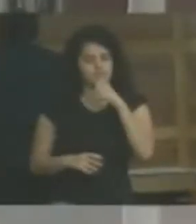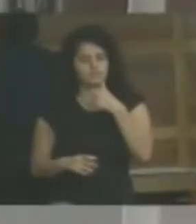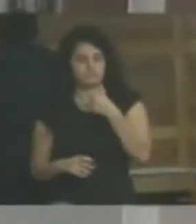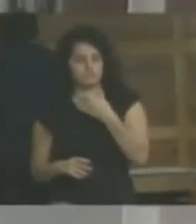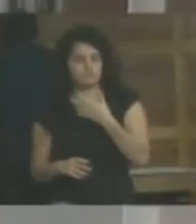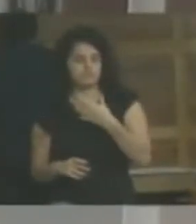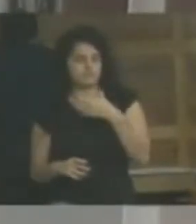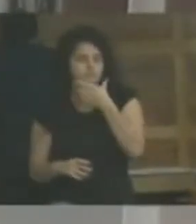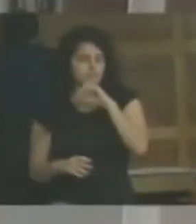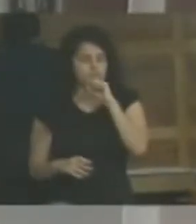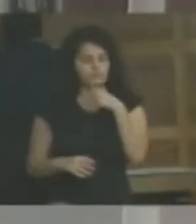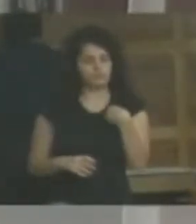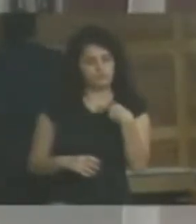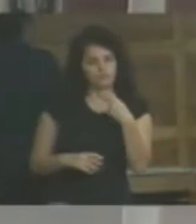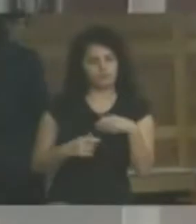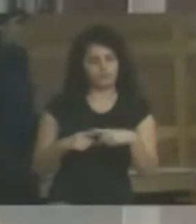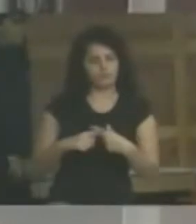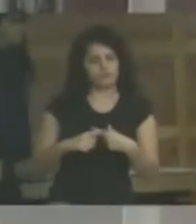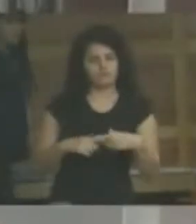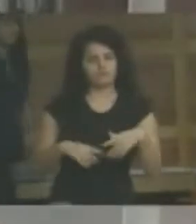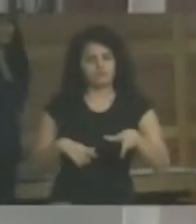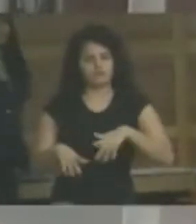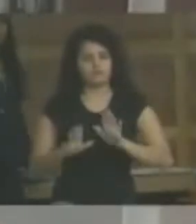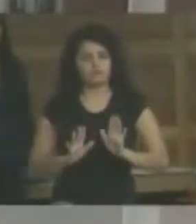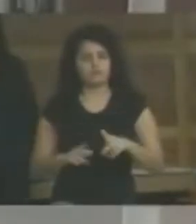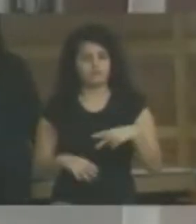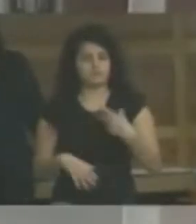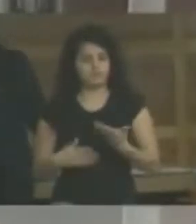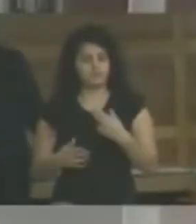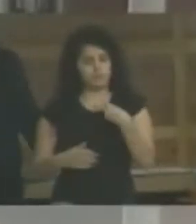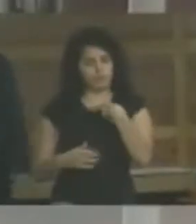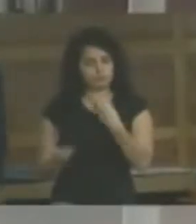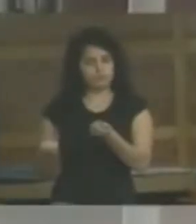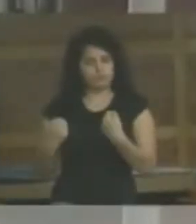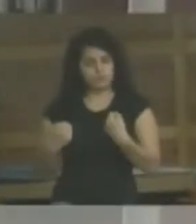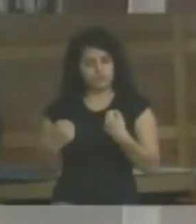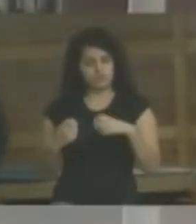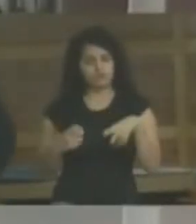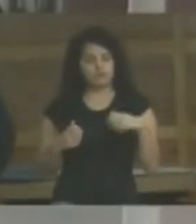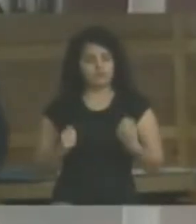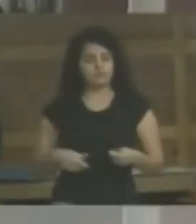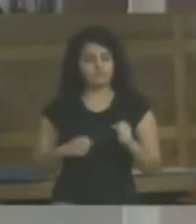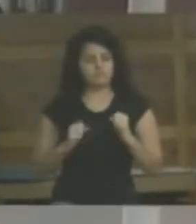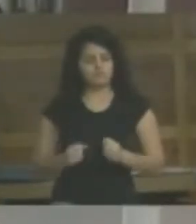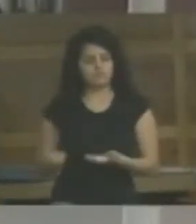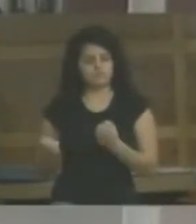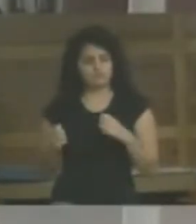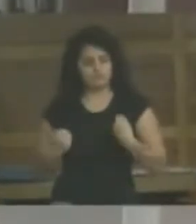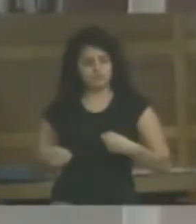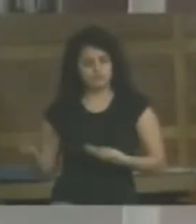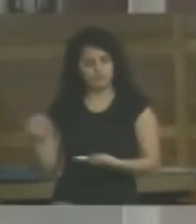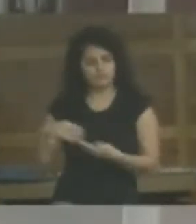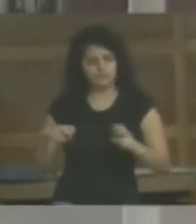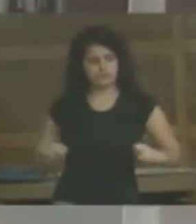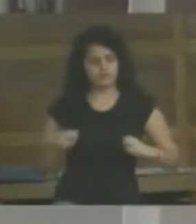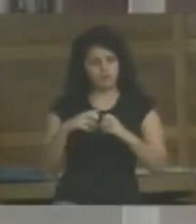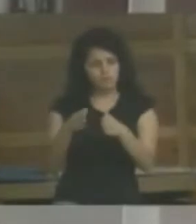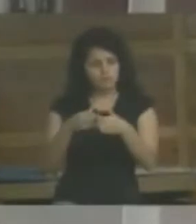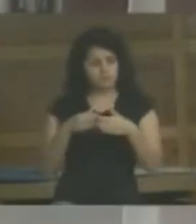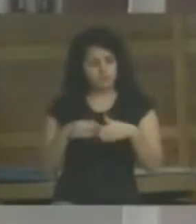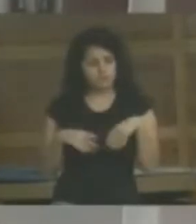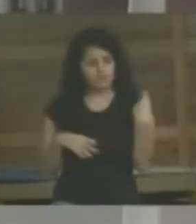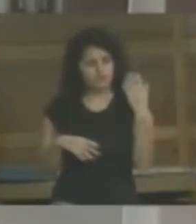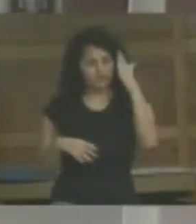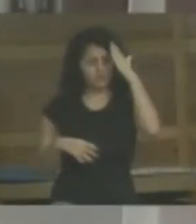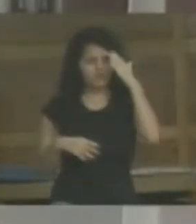as donas de casa, as lideranças de igreja, tinham que vir para cá para reivindicar realmente. A Câmara aqui sabe de todos esses problemas, mas